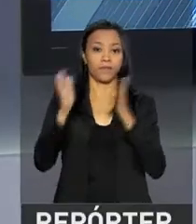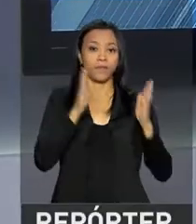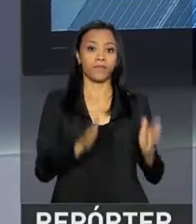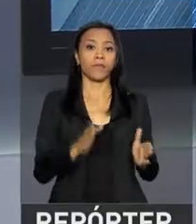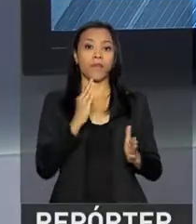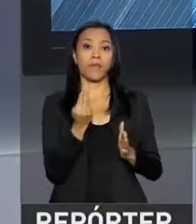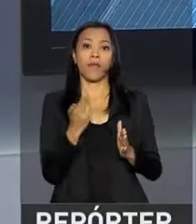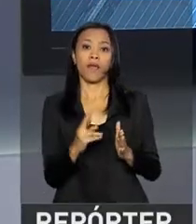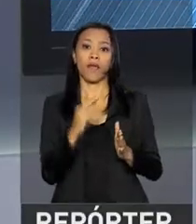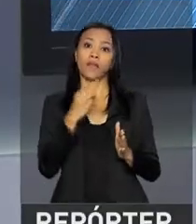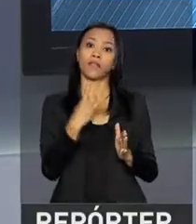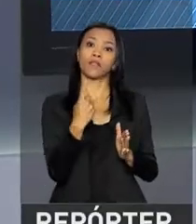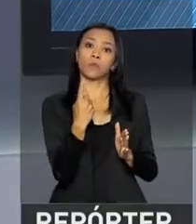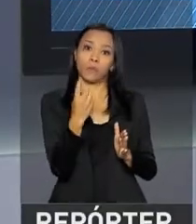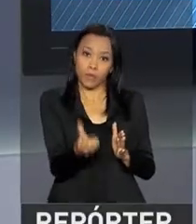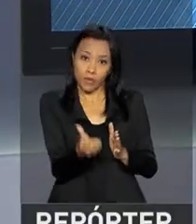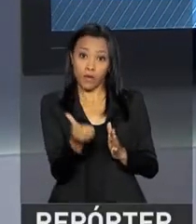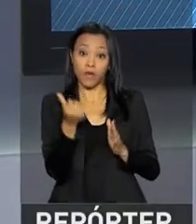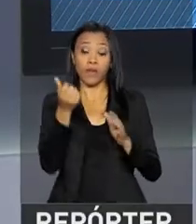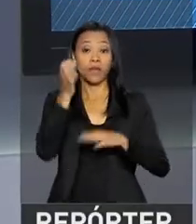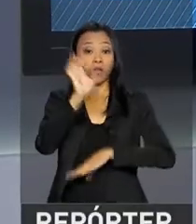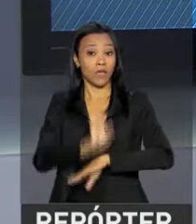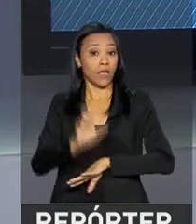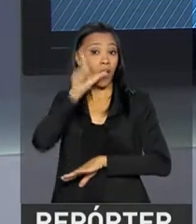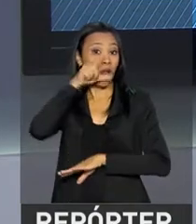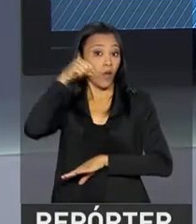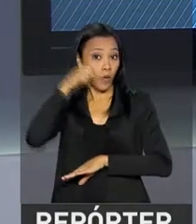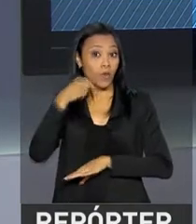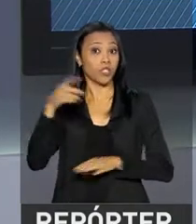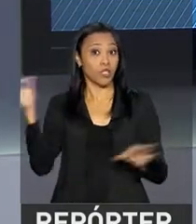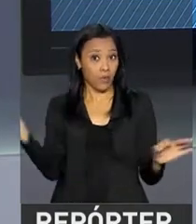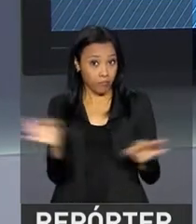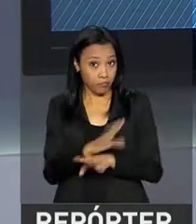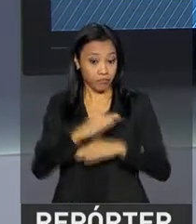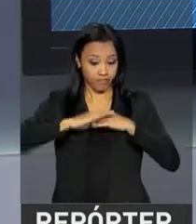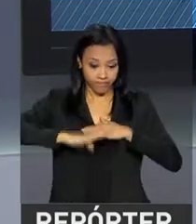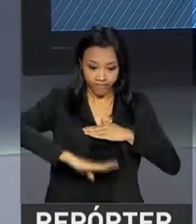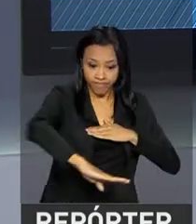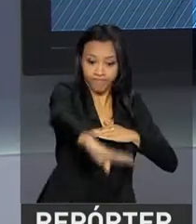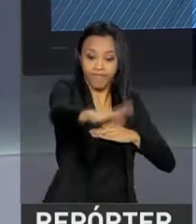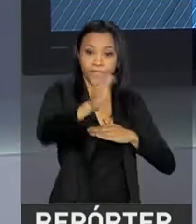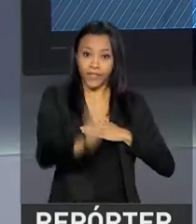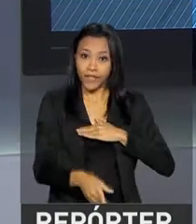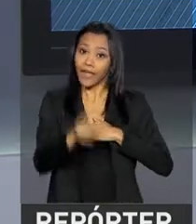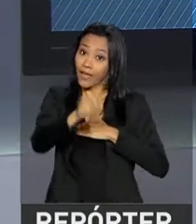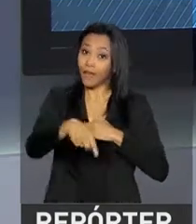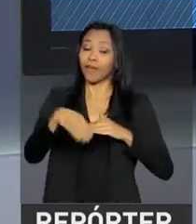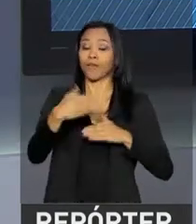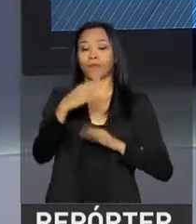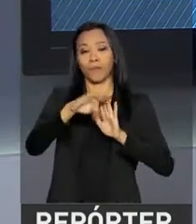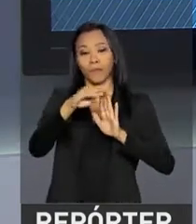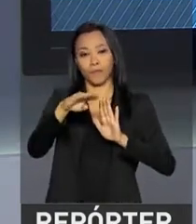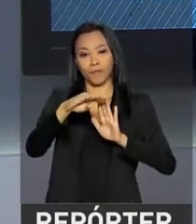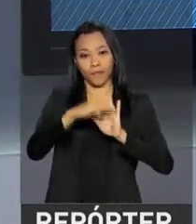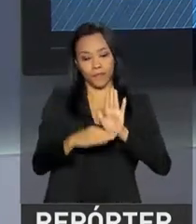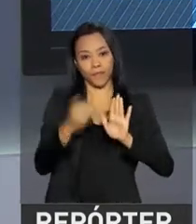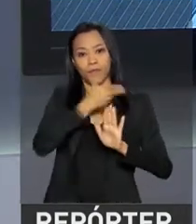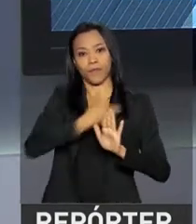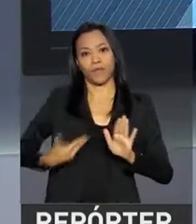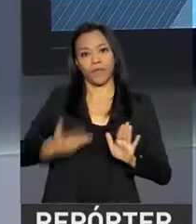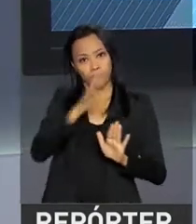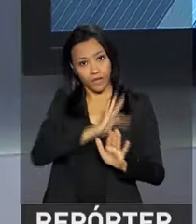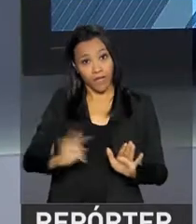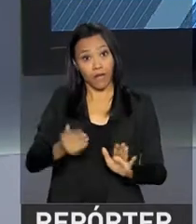316 em alagoas está sendo concluída é mais um investimento do programa agora é avançar do governo federal que tomou